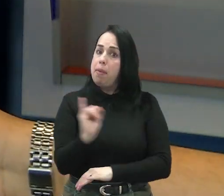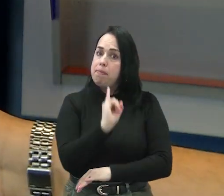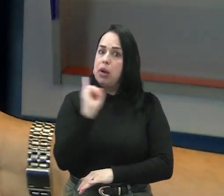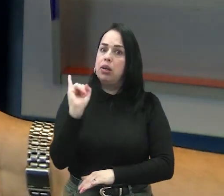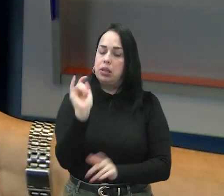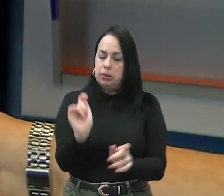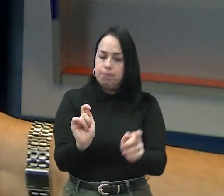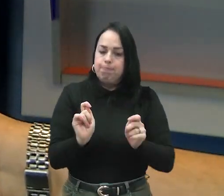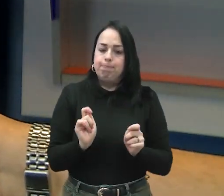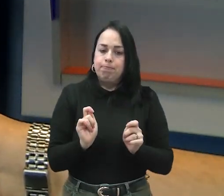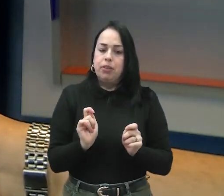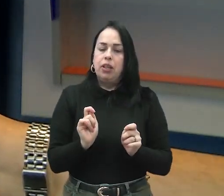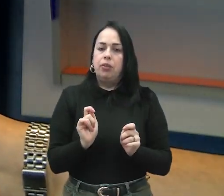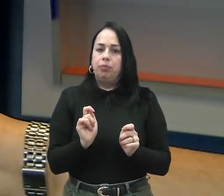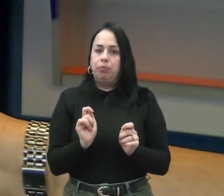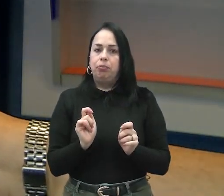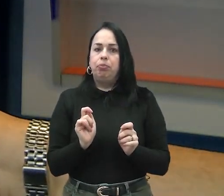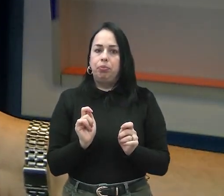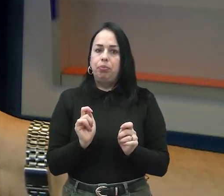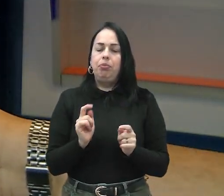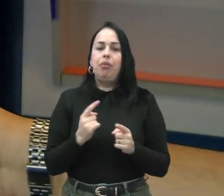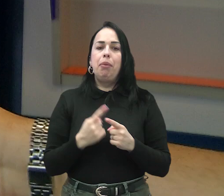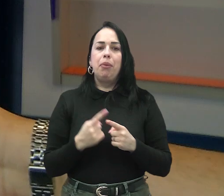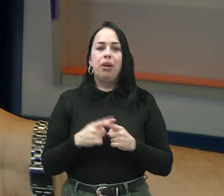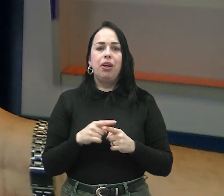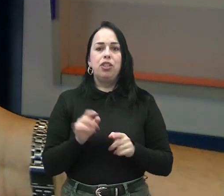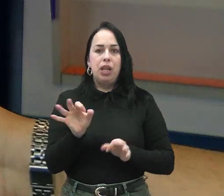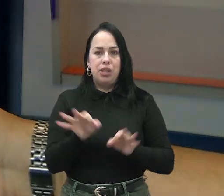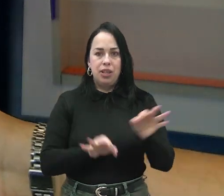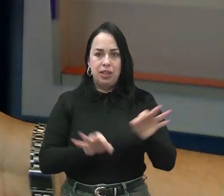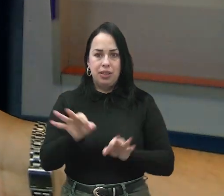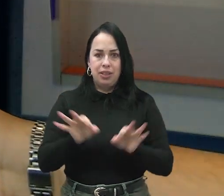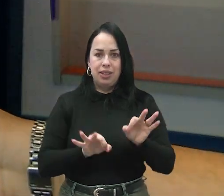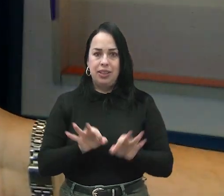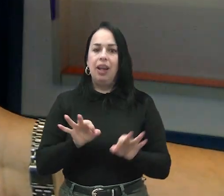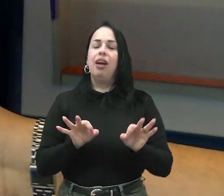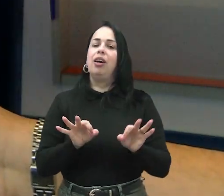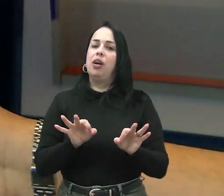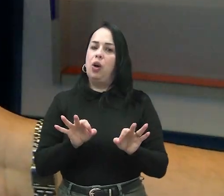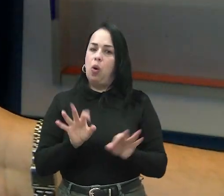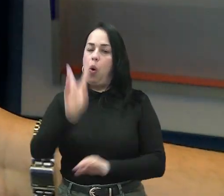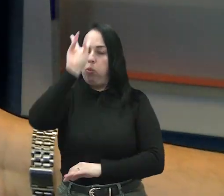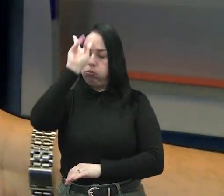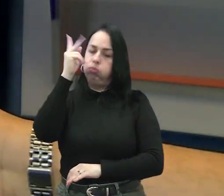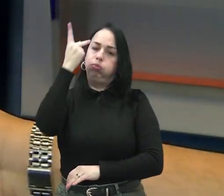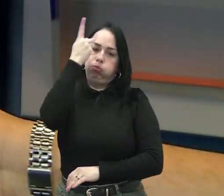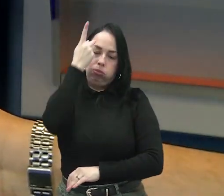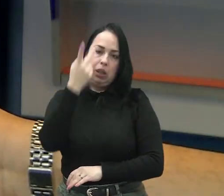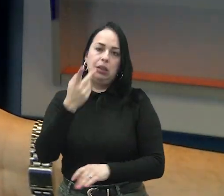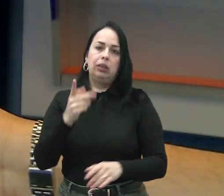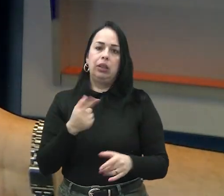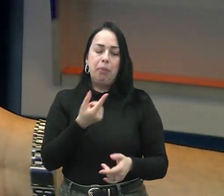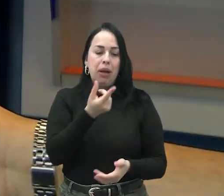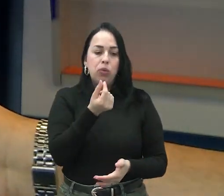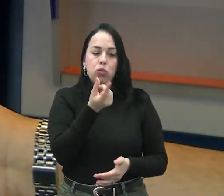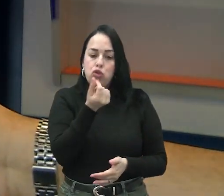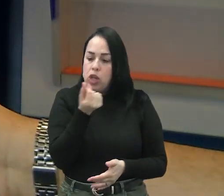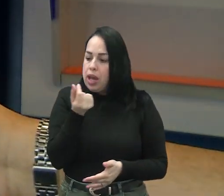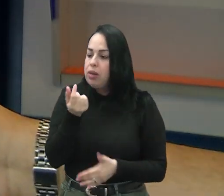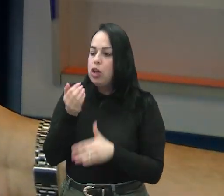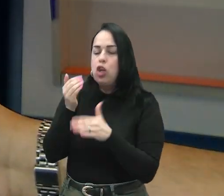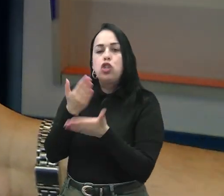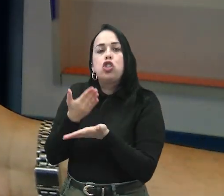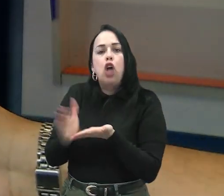muito importante na hora de você se organizar ou se reorganizar e poder sobrar